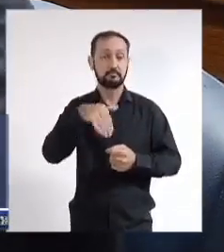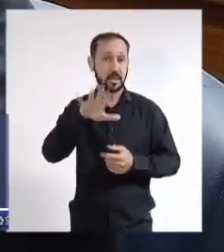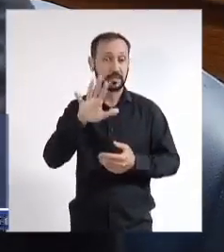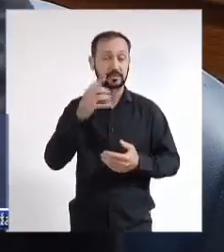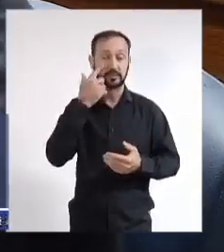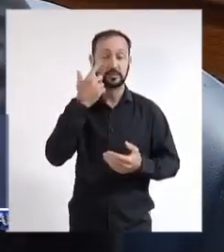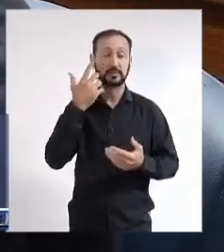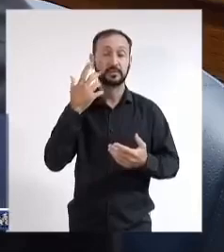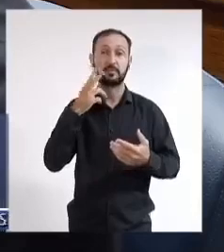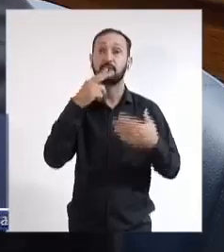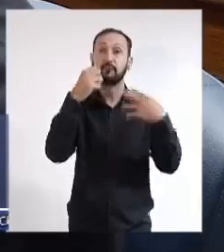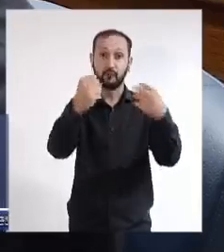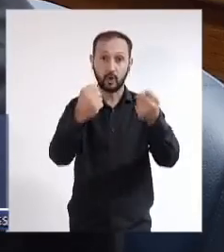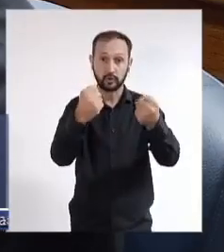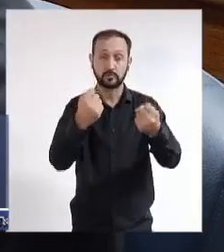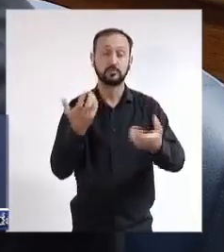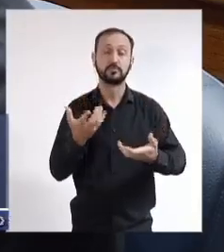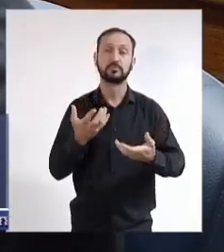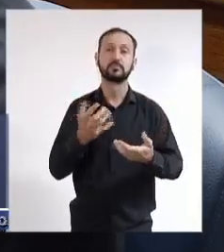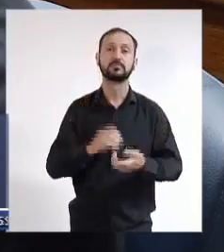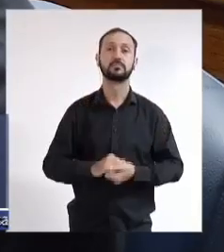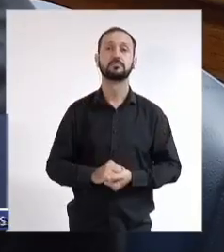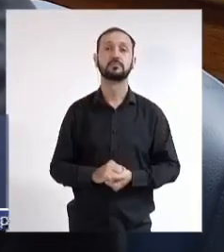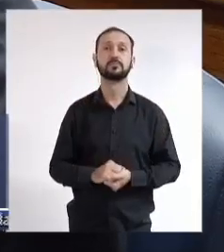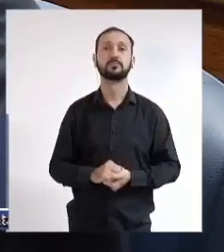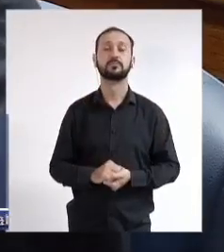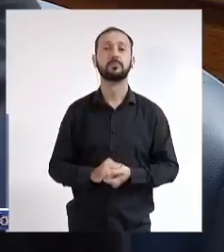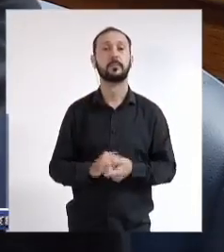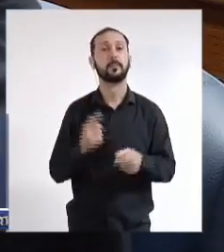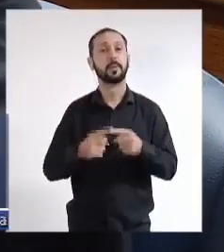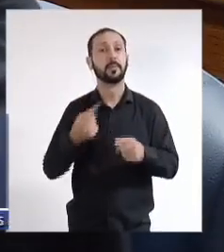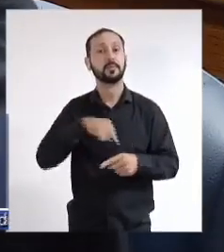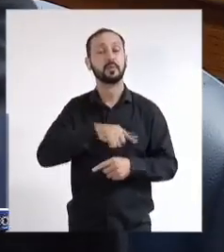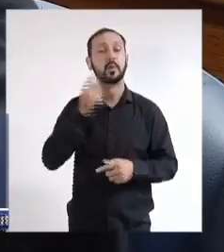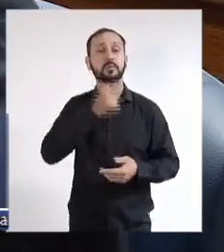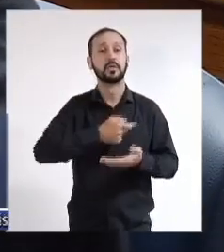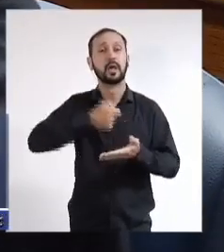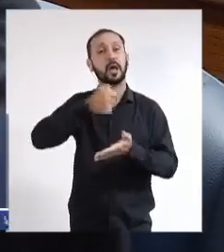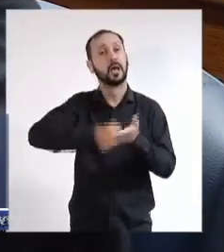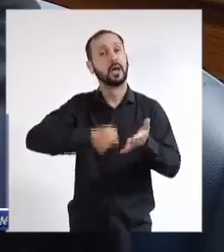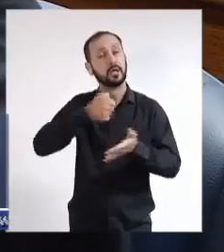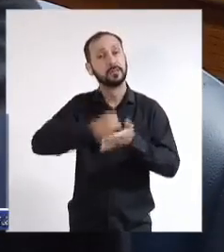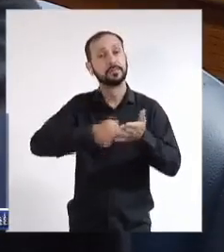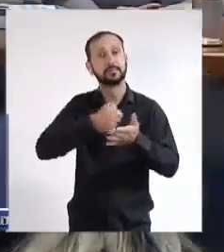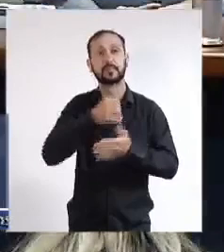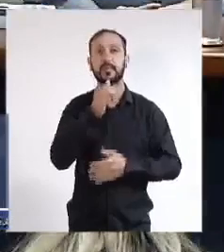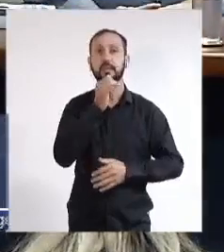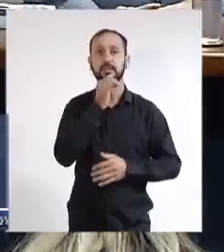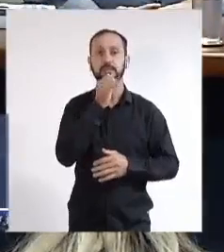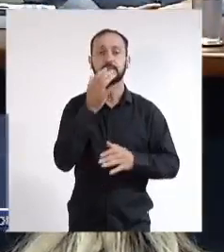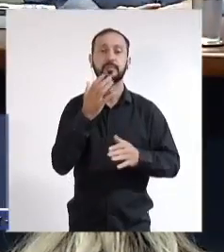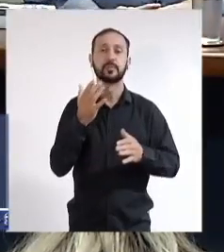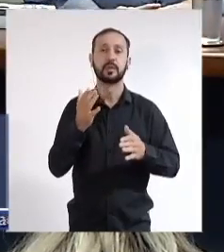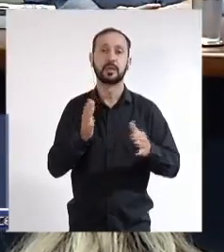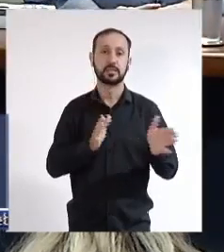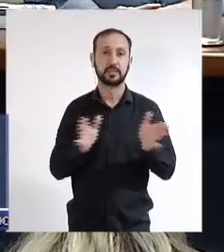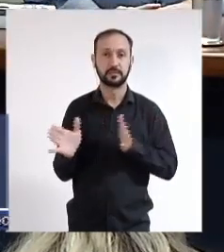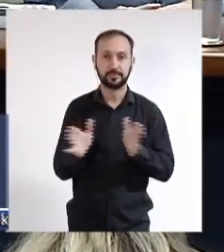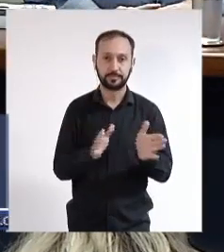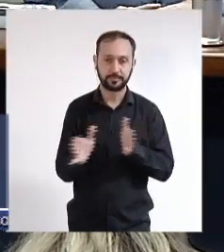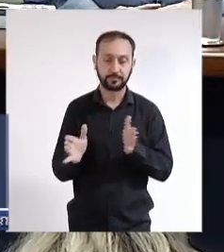bem mais efetivo no final justamente para a gente garantir com é por exemplo acesso a